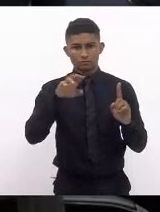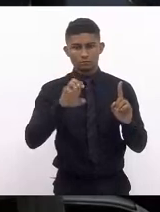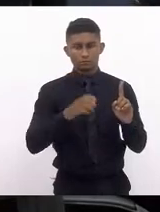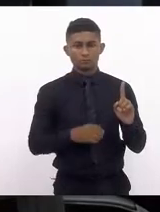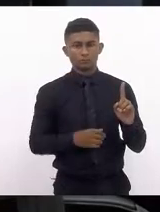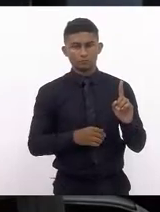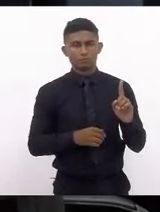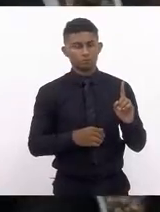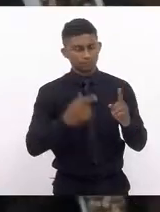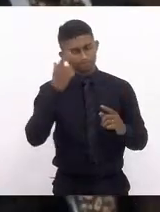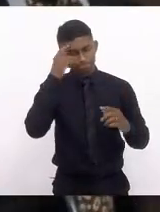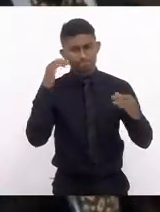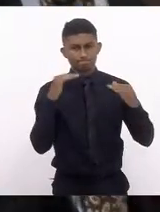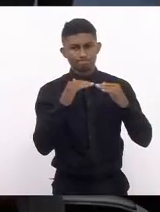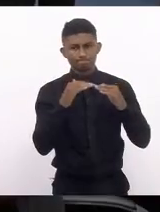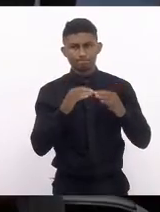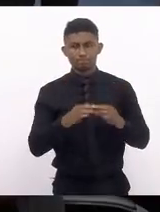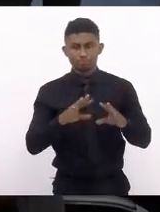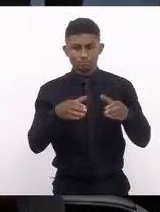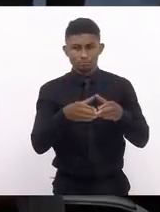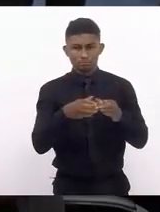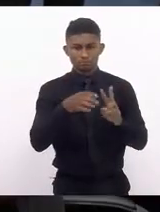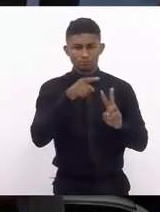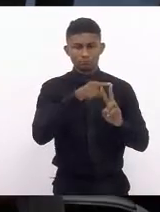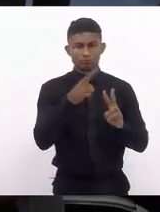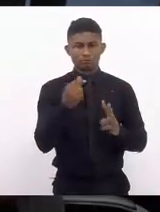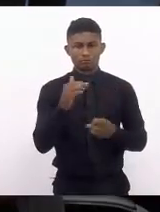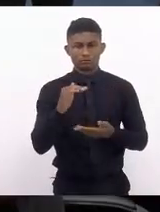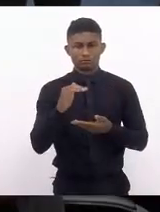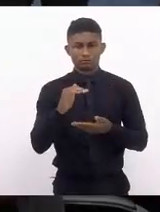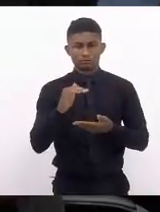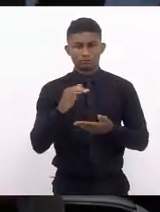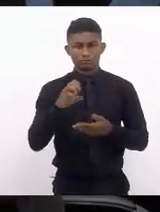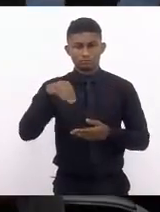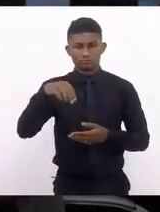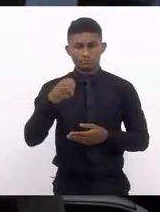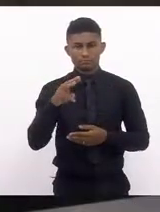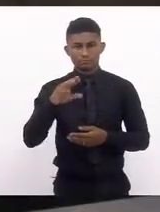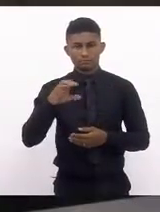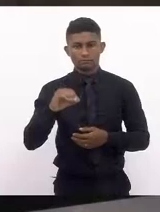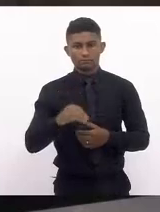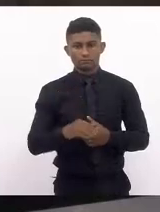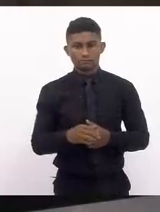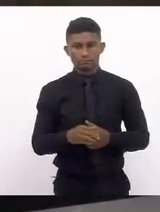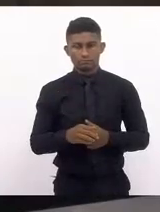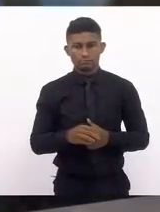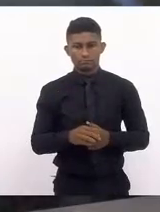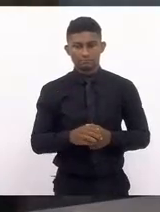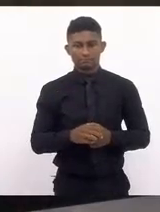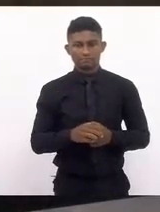e o parecer favorável da comissão de orçamento Deputado Márcio Pacheco tá favorável